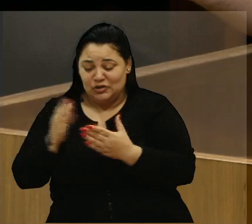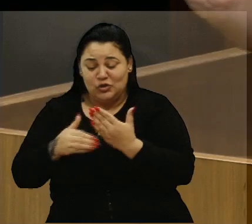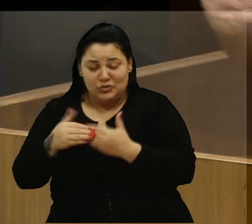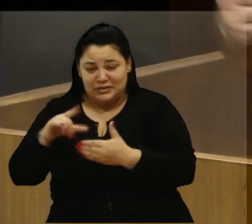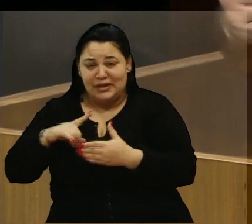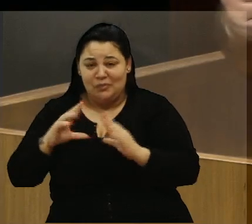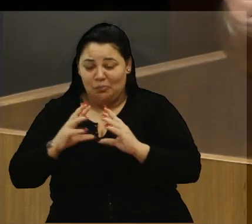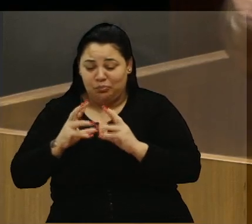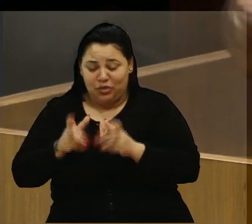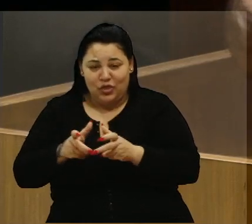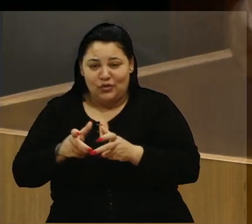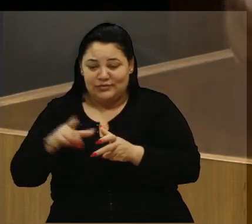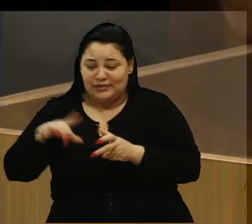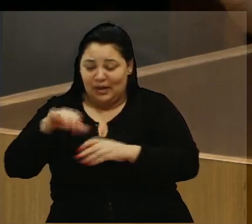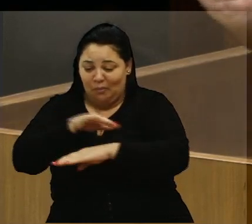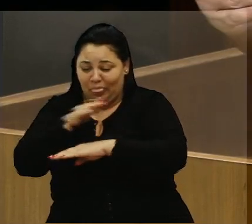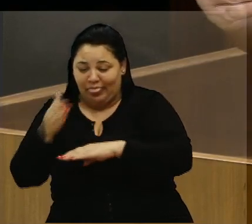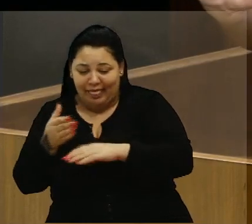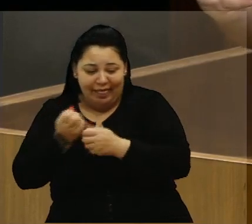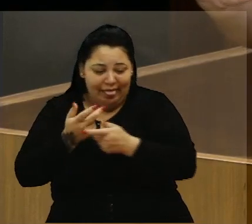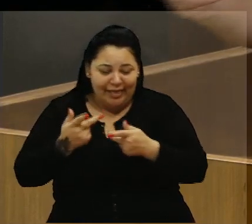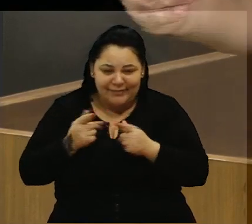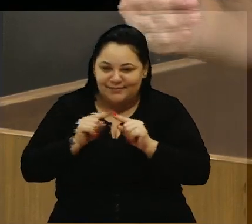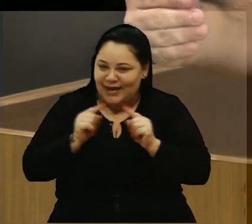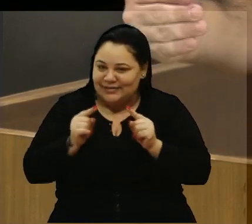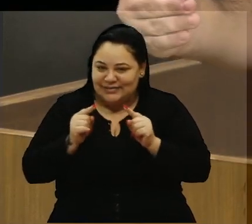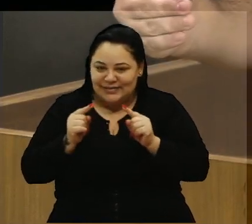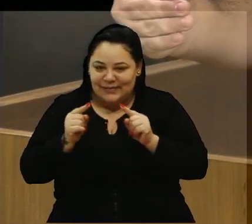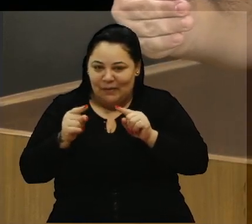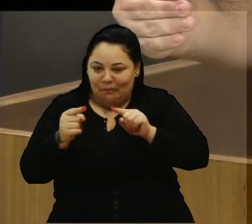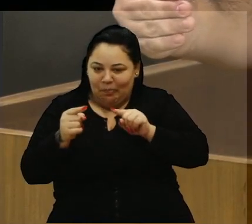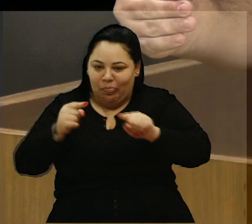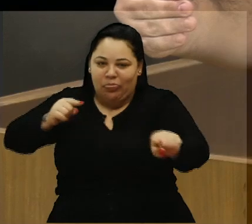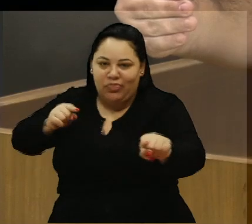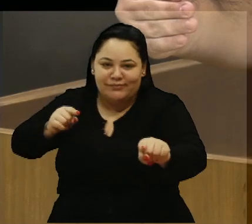a diferença de competição é gritante.